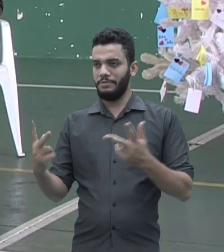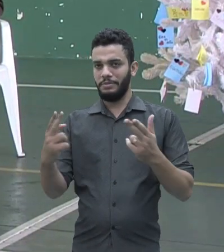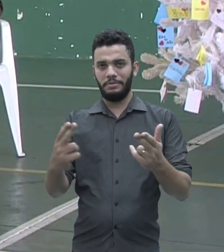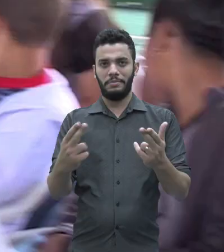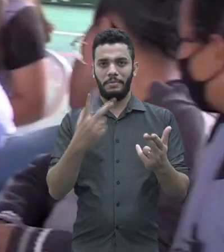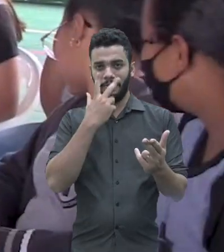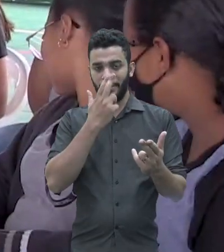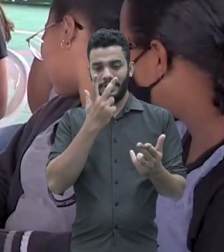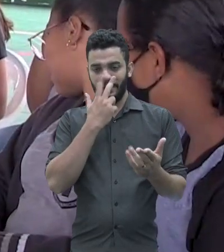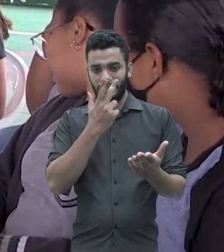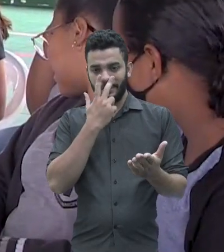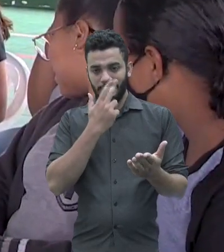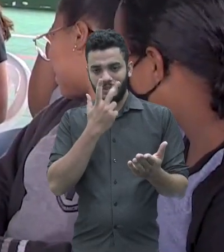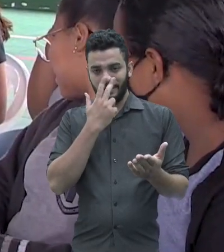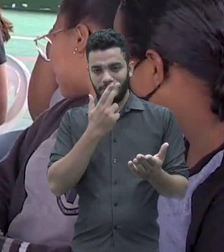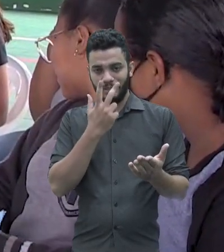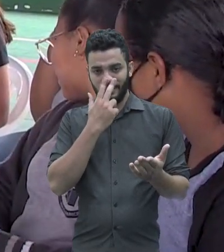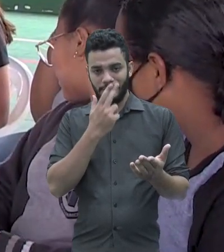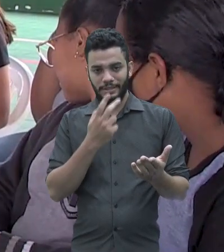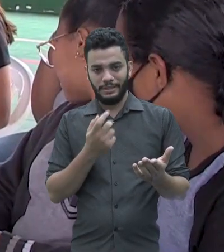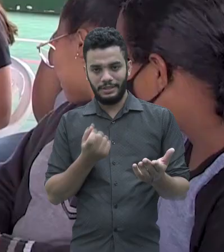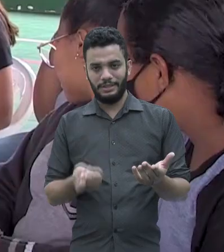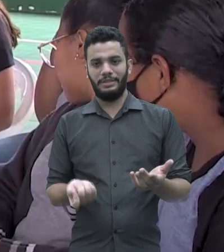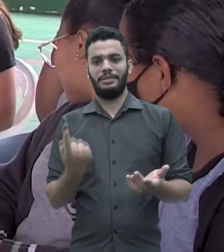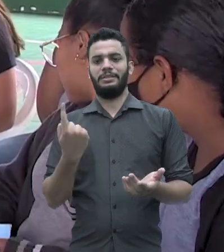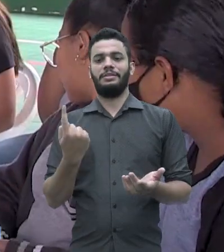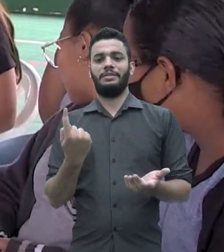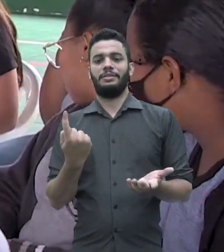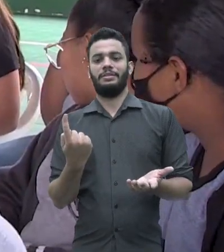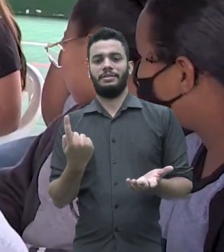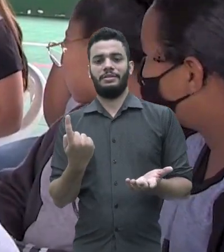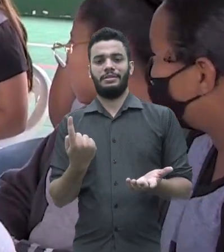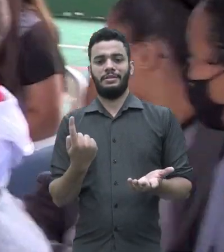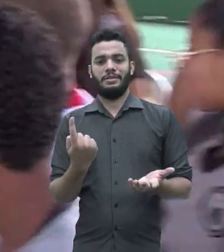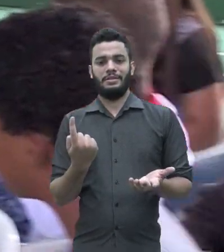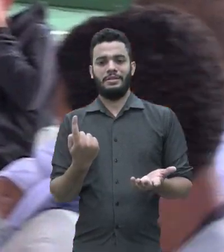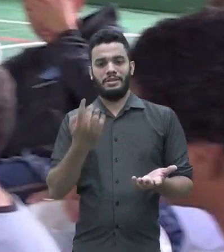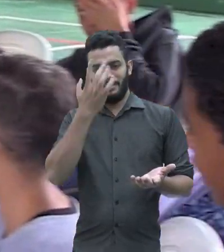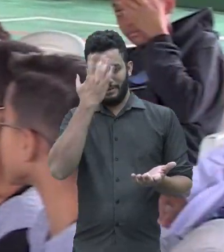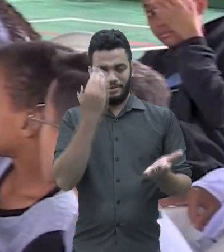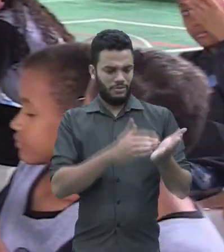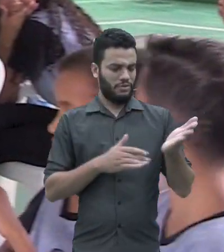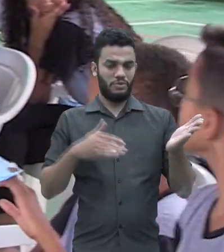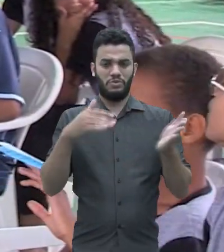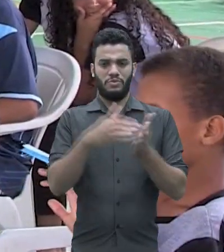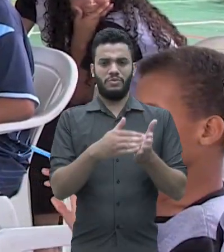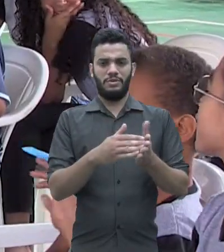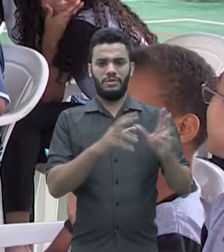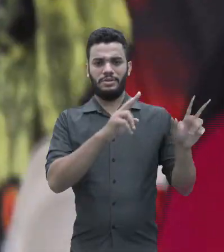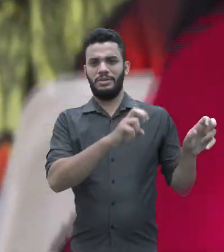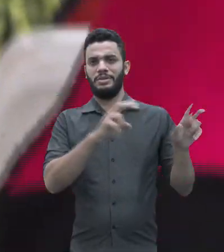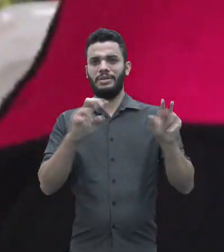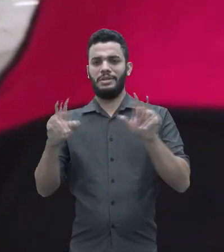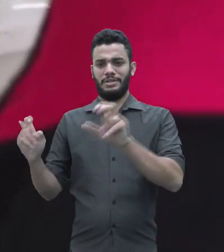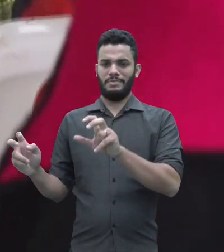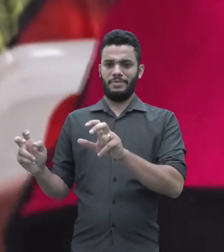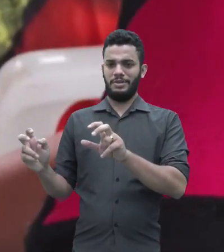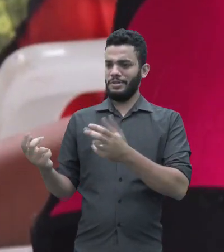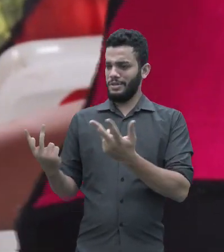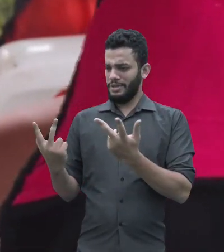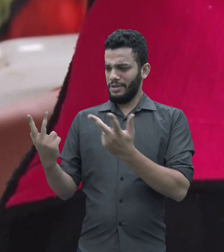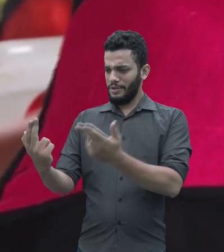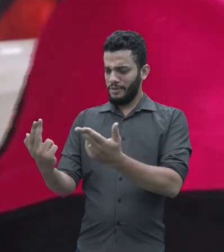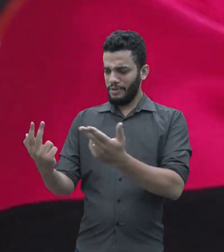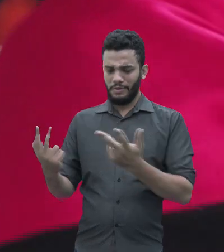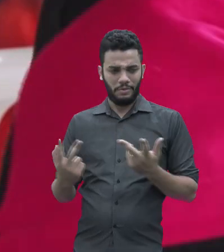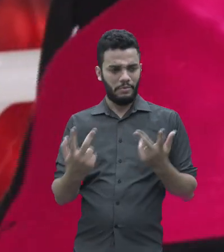eu ver. A vida sem gratidão é estéril e vazia de significado. Ok. Você também, Anitta? A vida sem gratidão